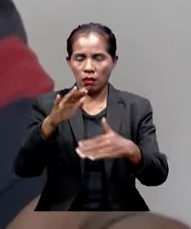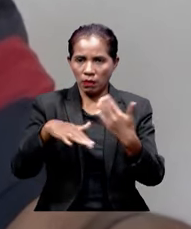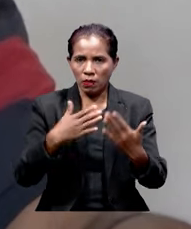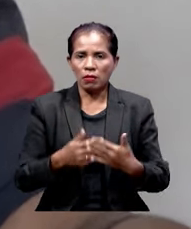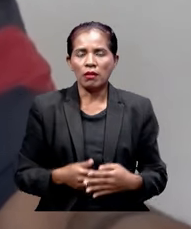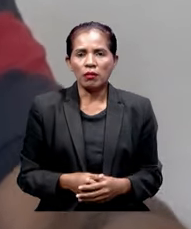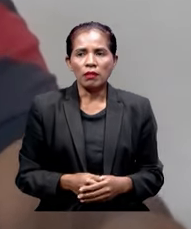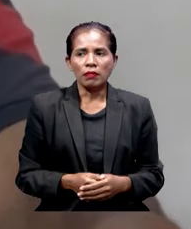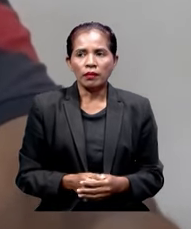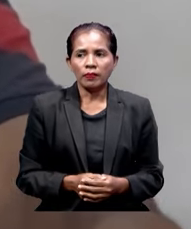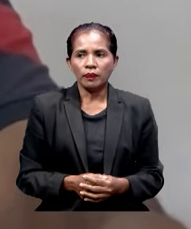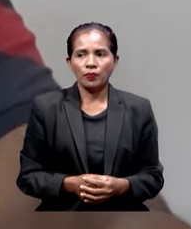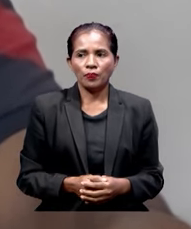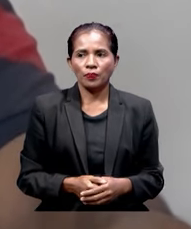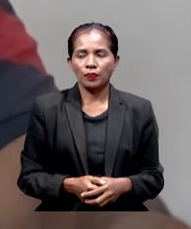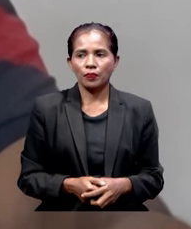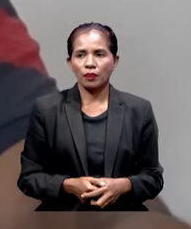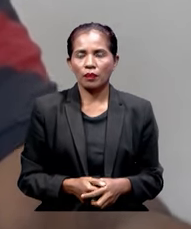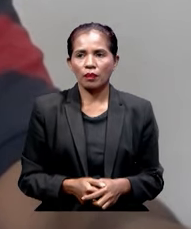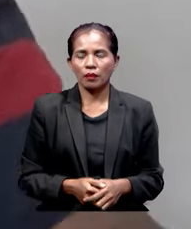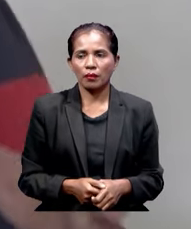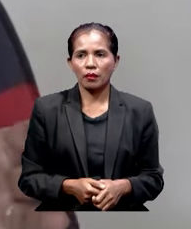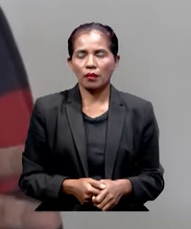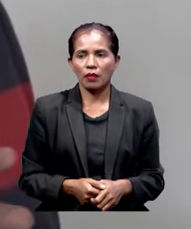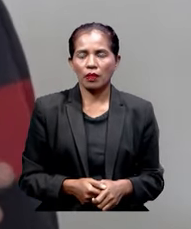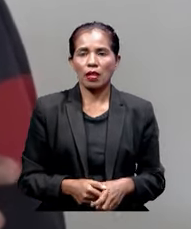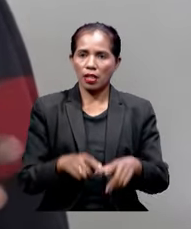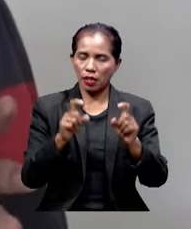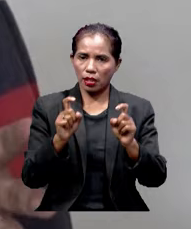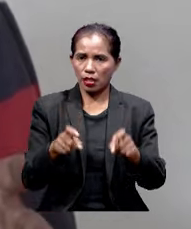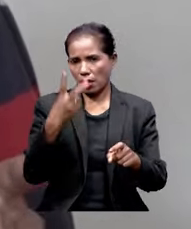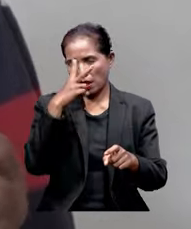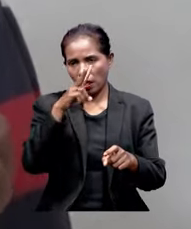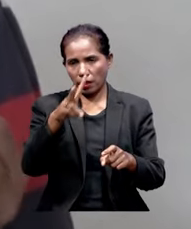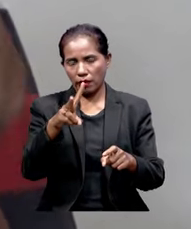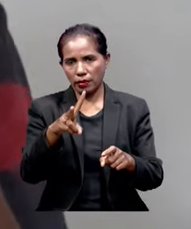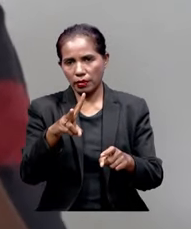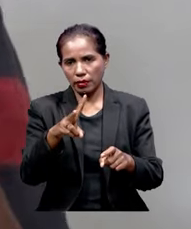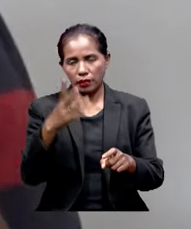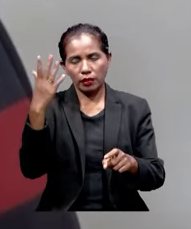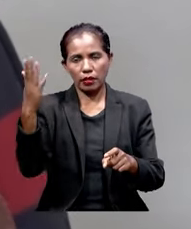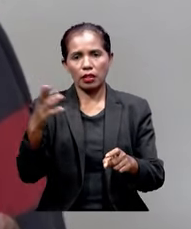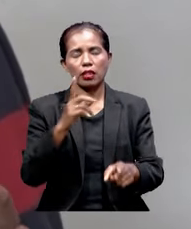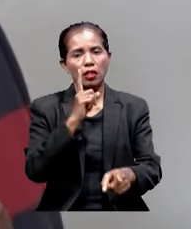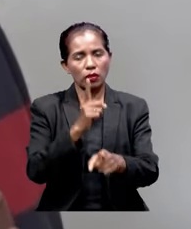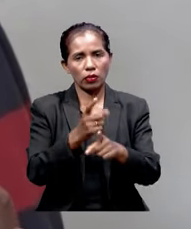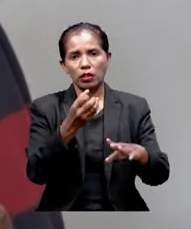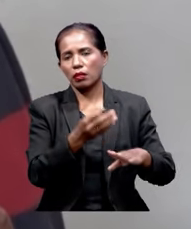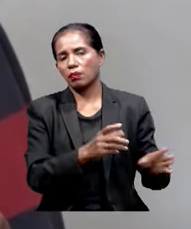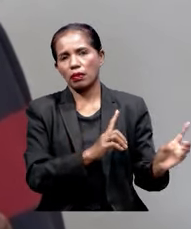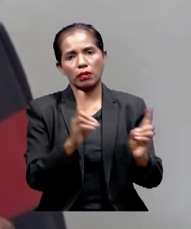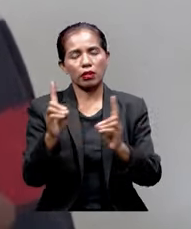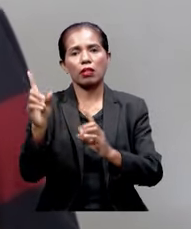direção comércio na proteção dos consumidores. Tem ser haré ia ninia rigor a implementação da